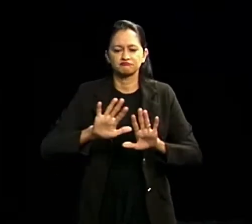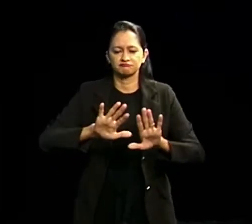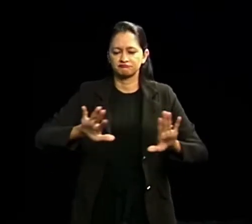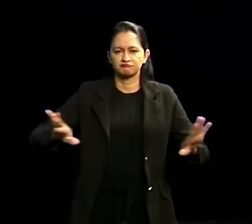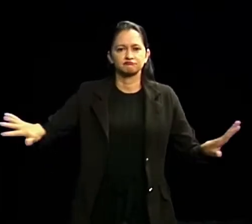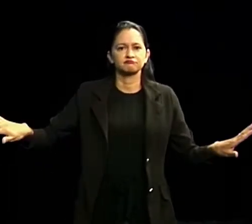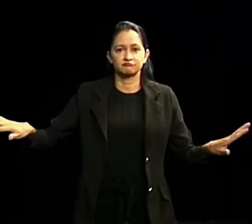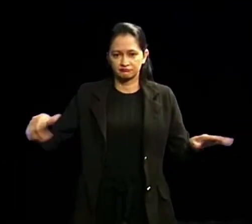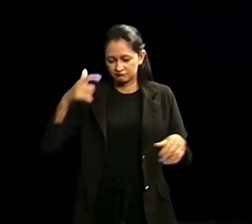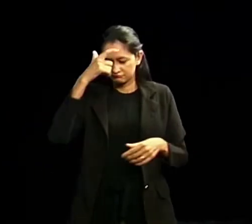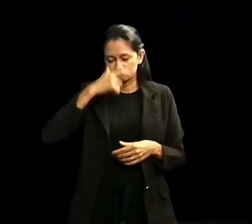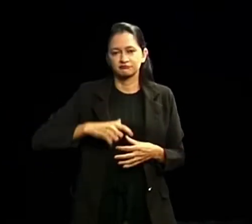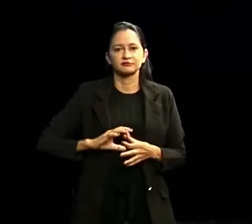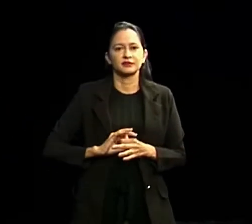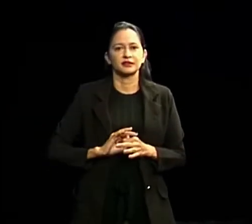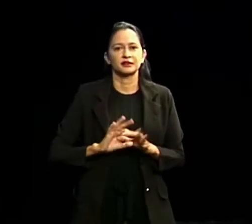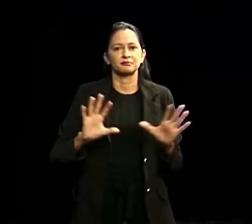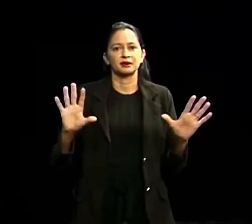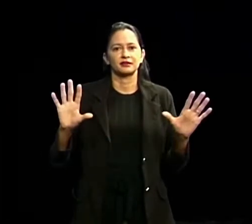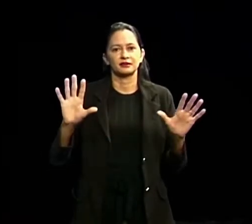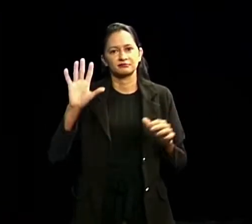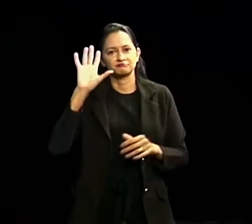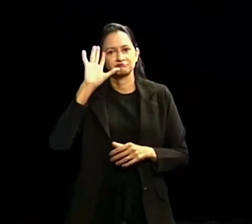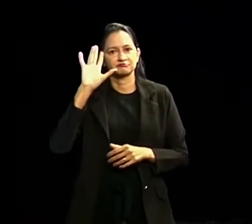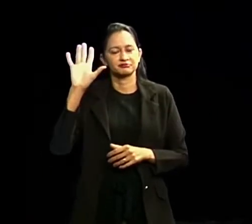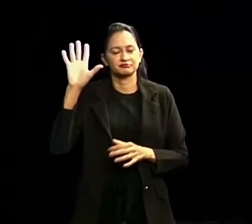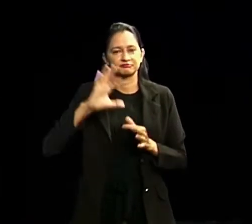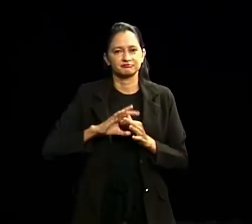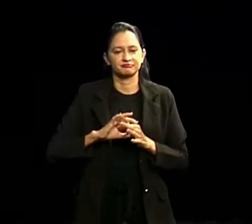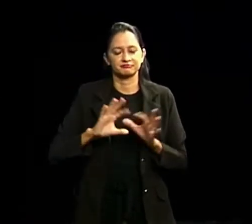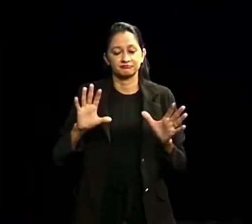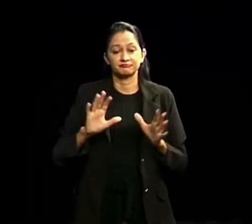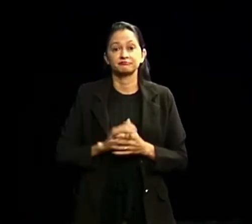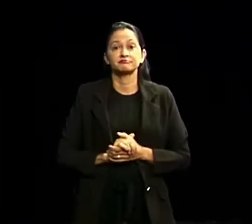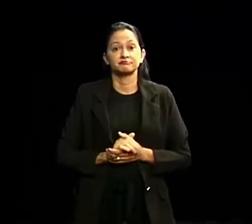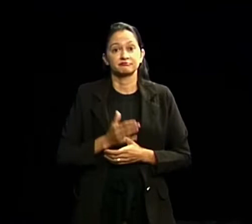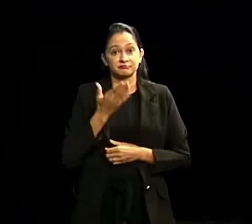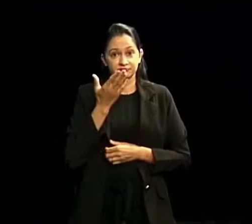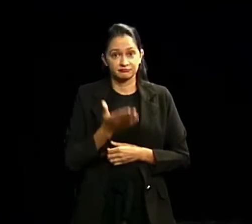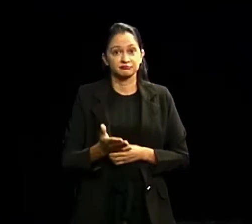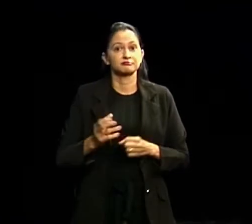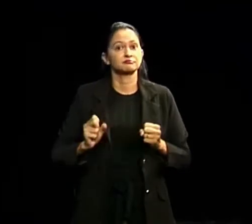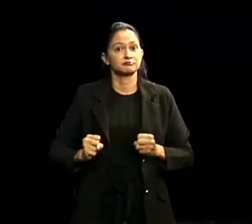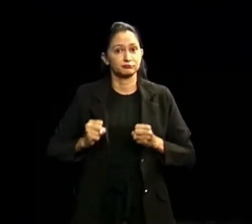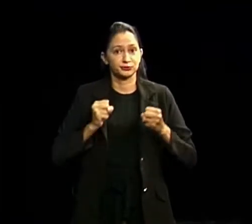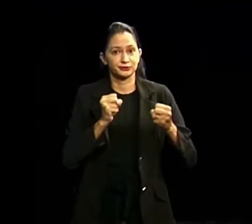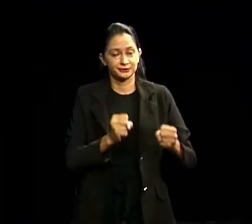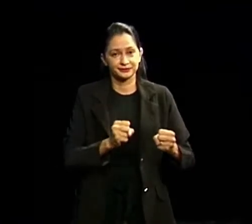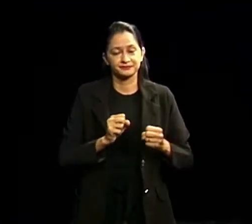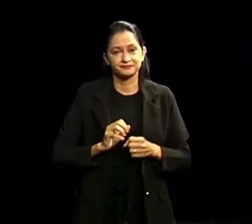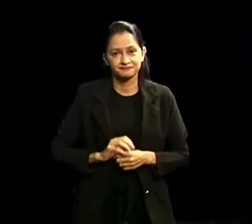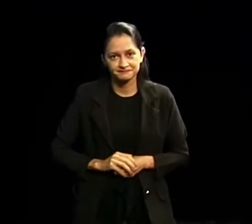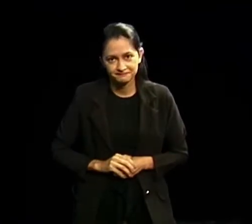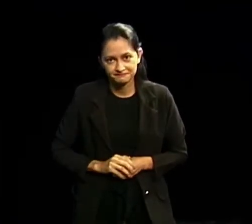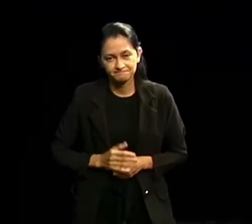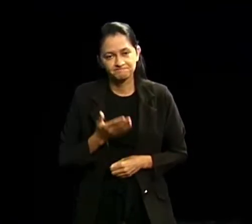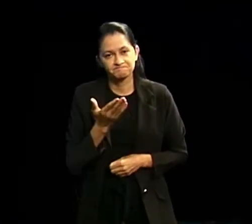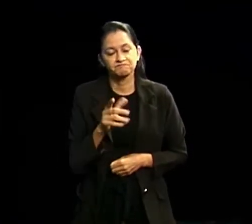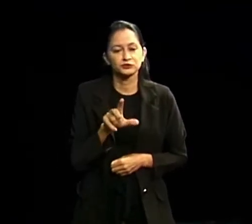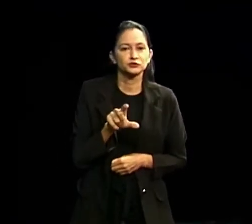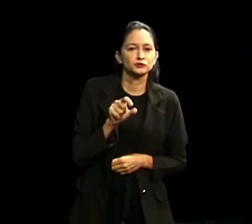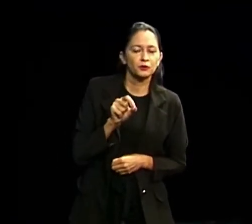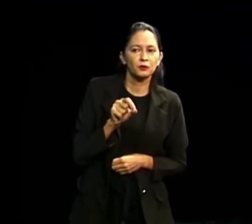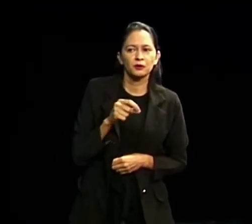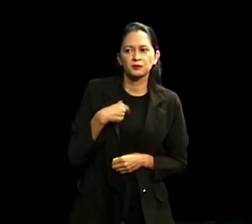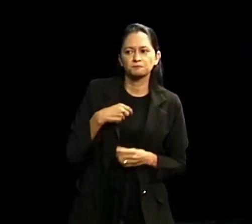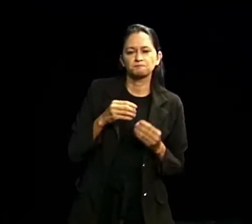pode tirar a liberdade da sua mente. Você tem o poder. Você escolhe se